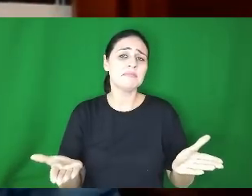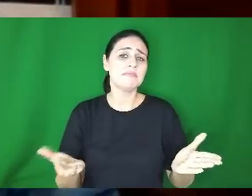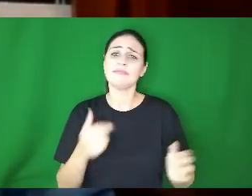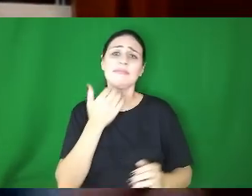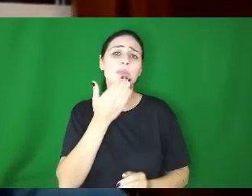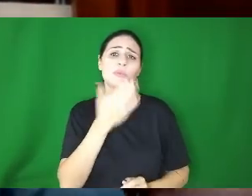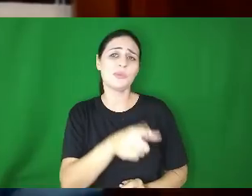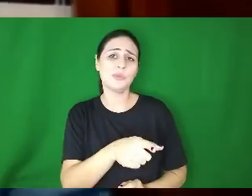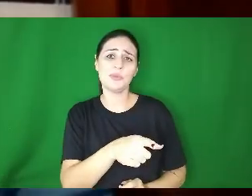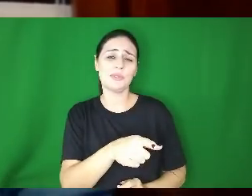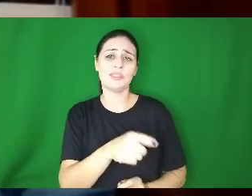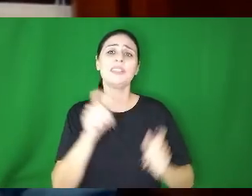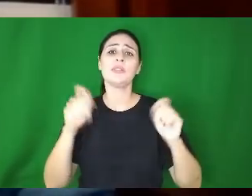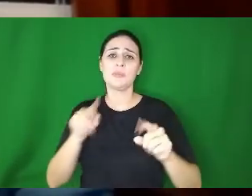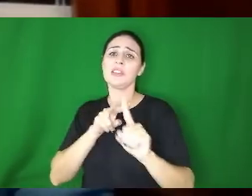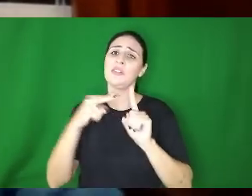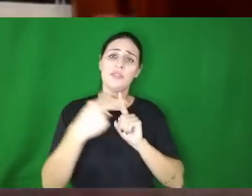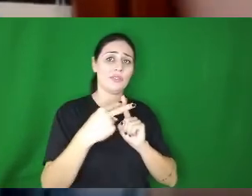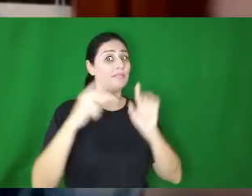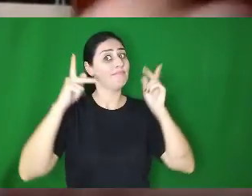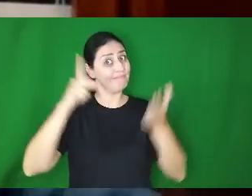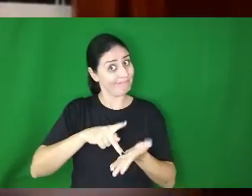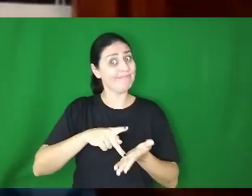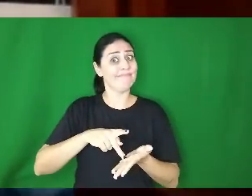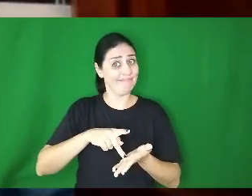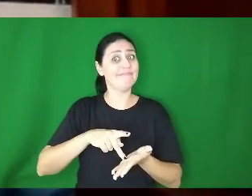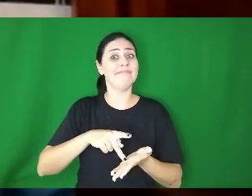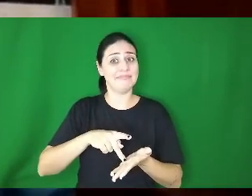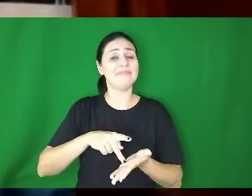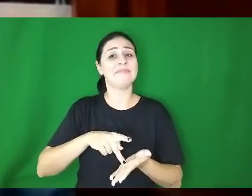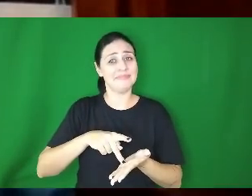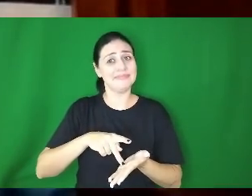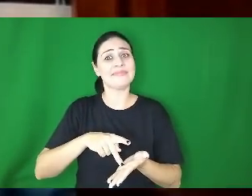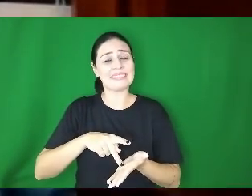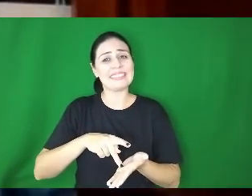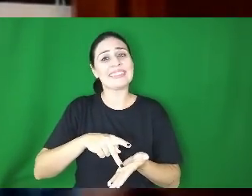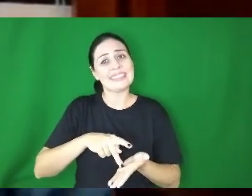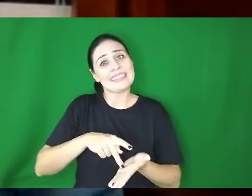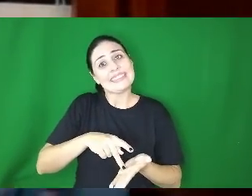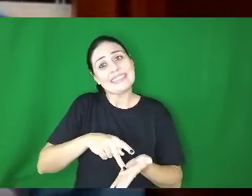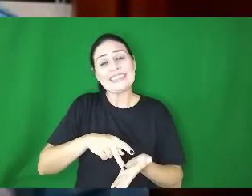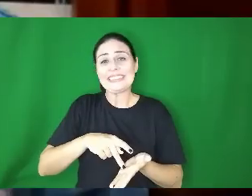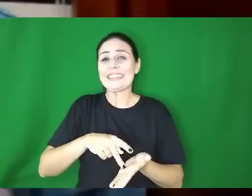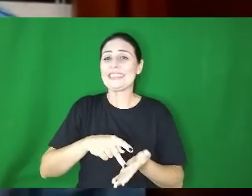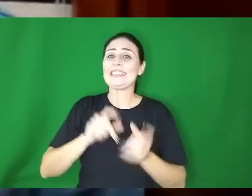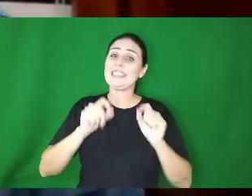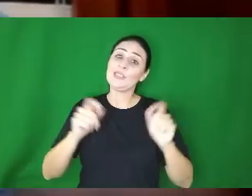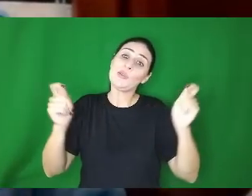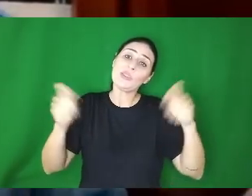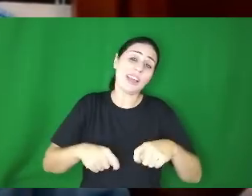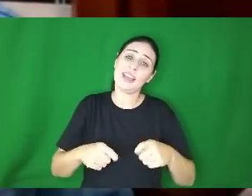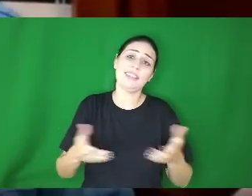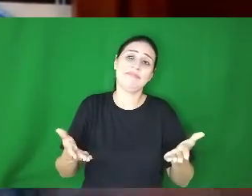que falou de arte, mandou um texto que falou de geografia, de história, que a gente vai assegurar. Se assegurasse, eu